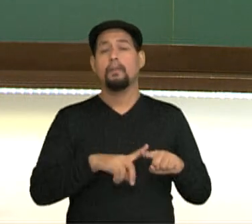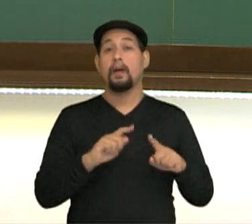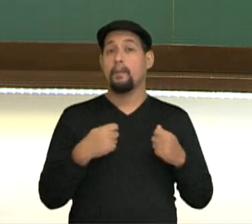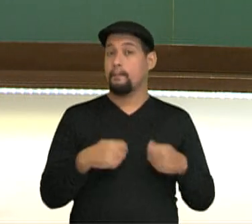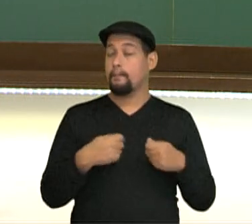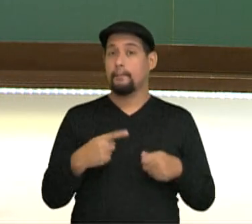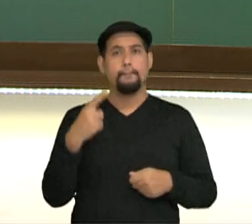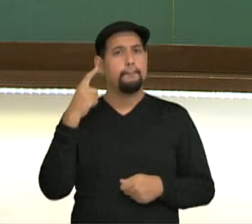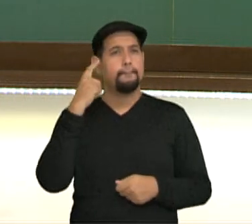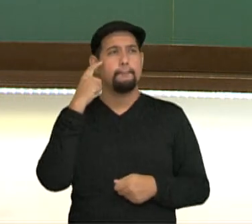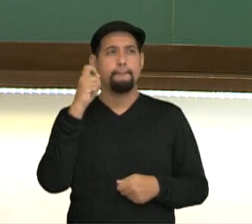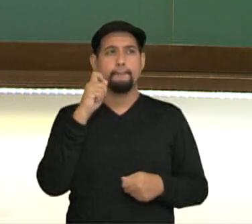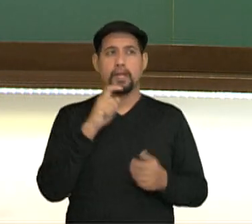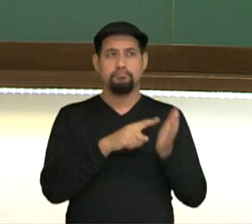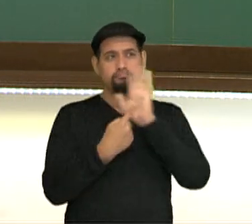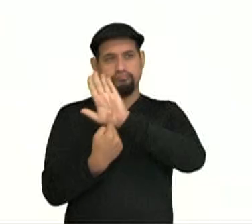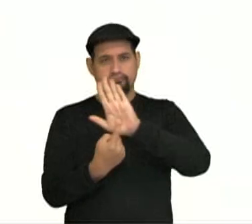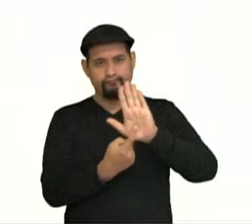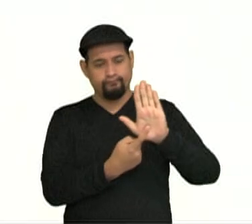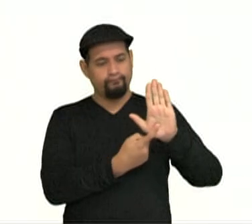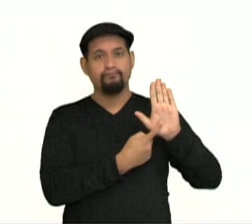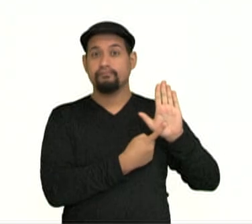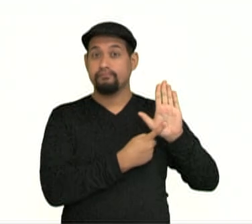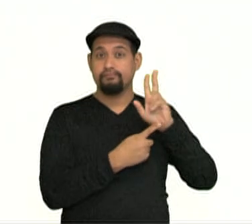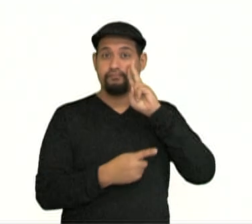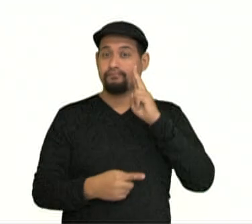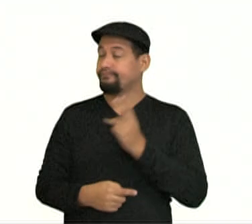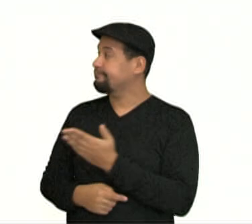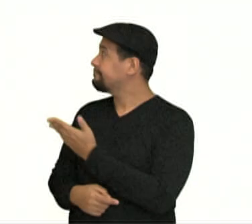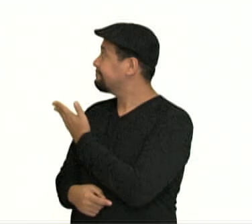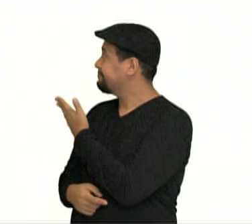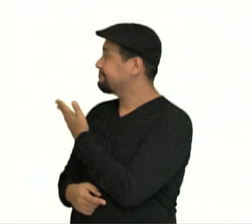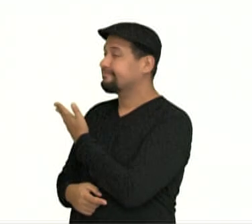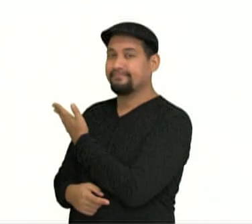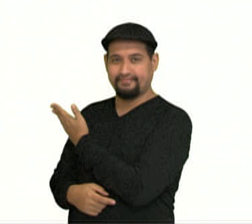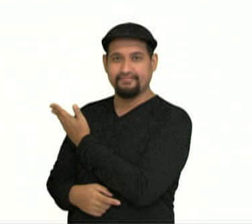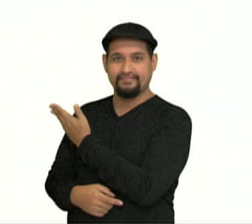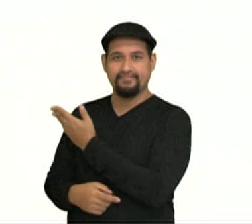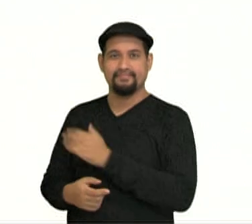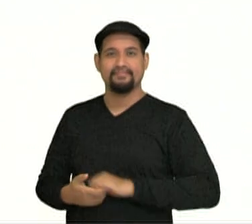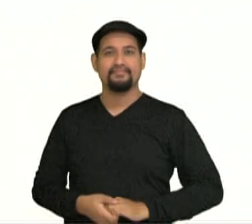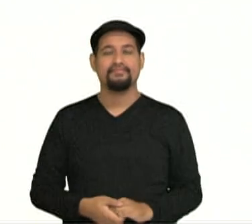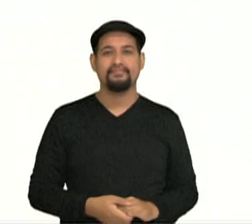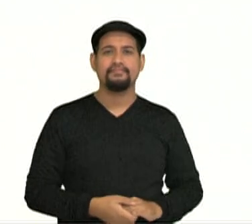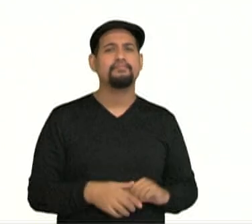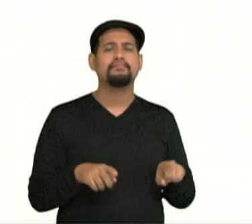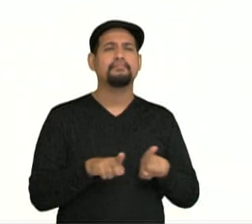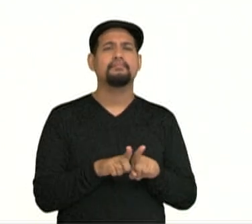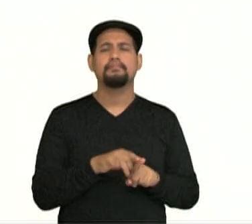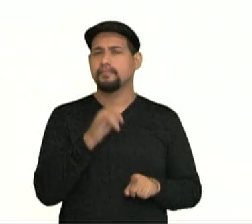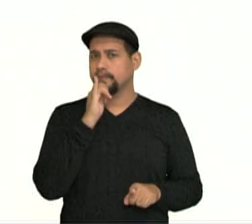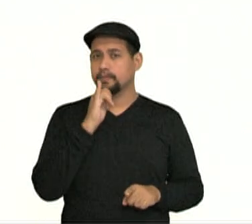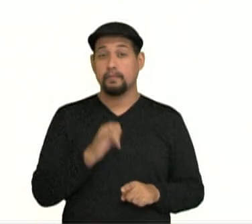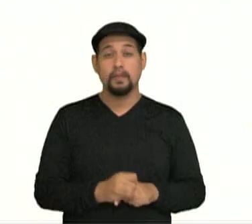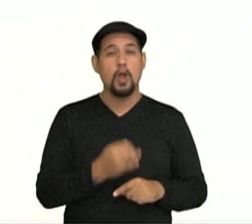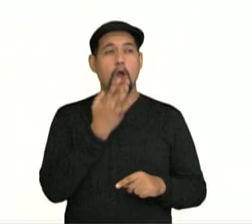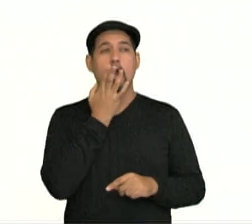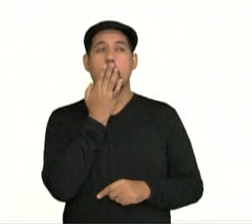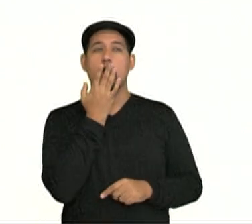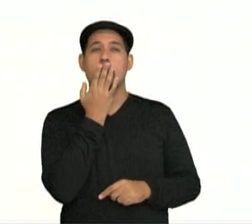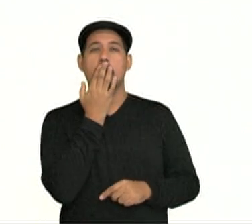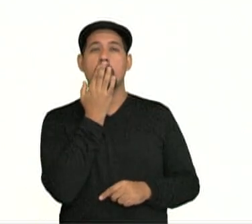eu trago esse mapa aqui do nosso planeta todo, que você pode ver na tela, aonde, por meio de cores,